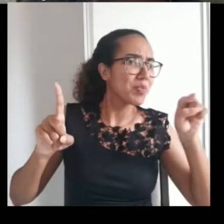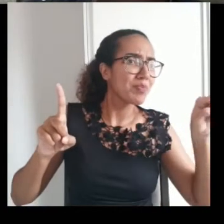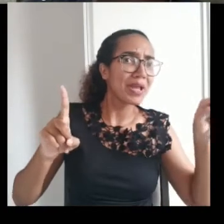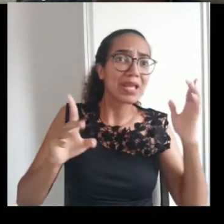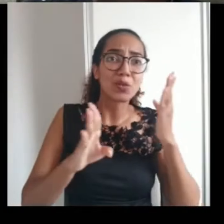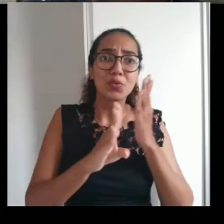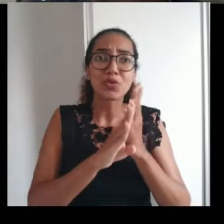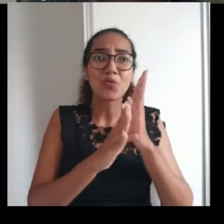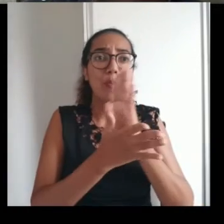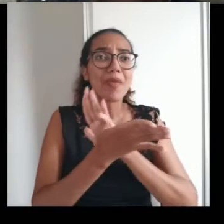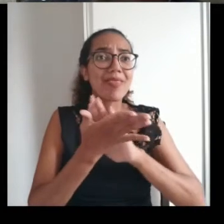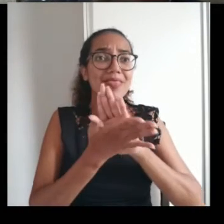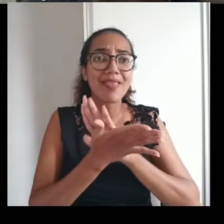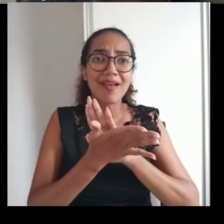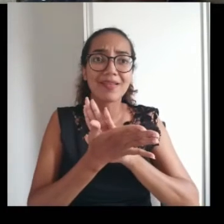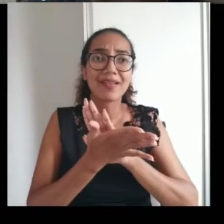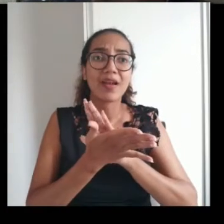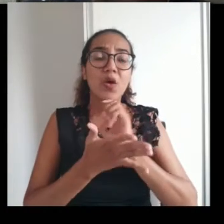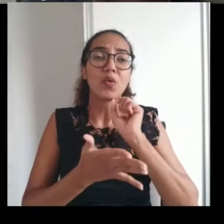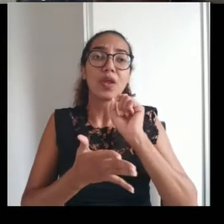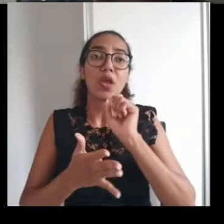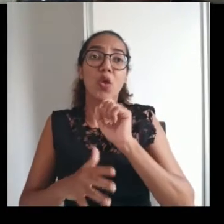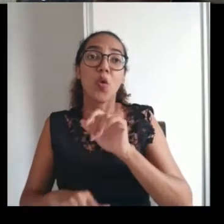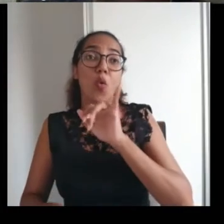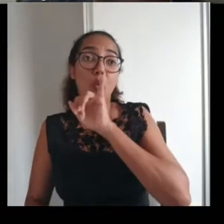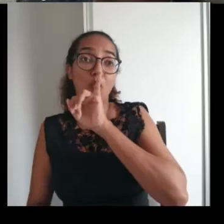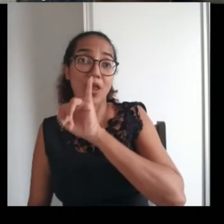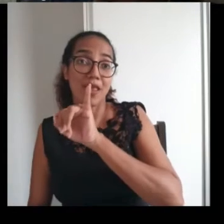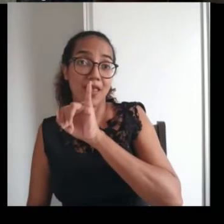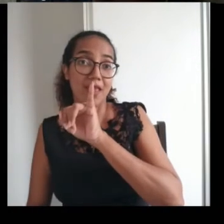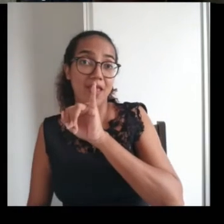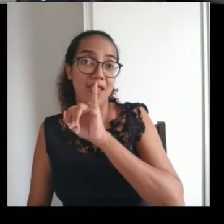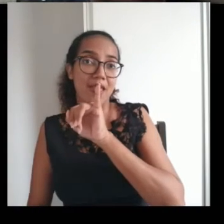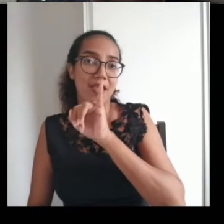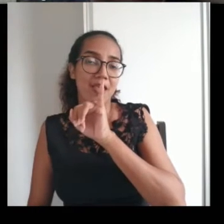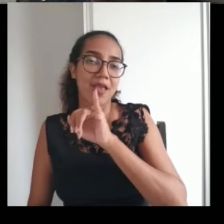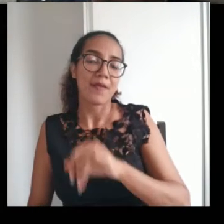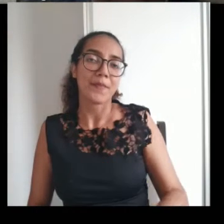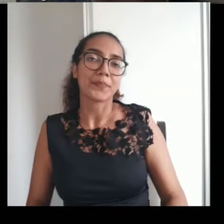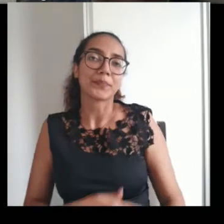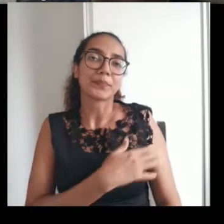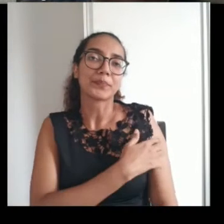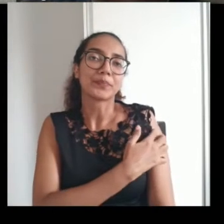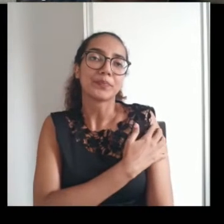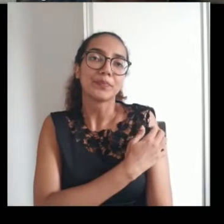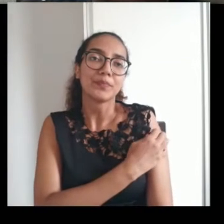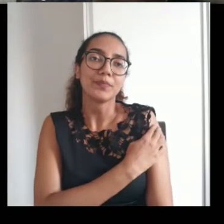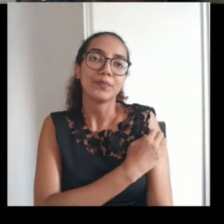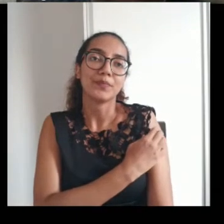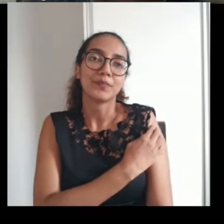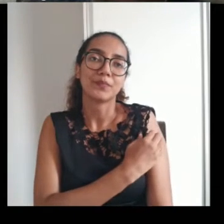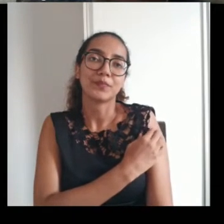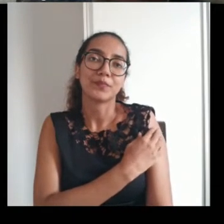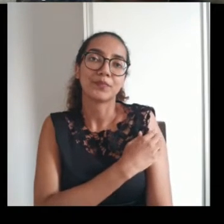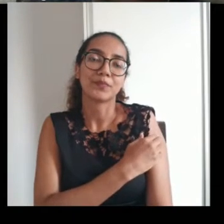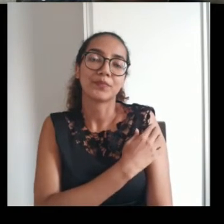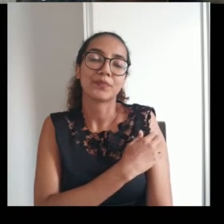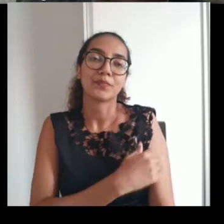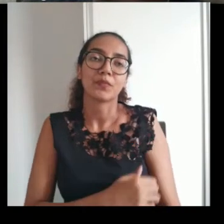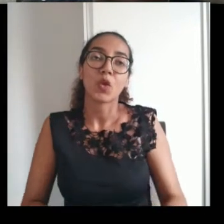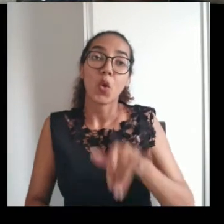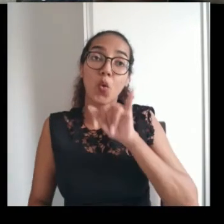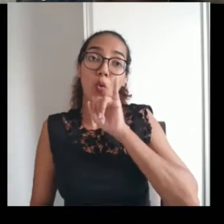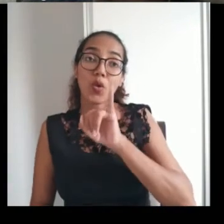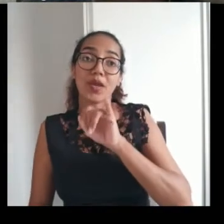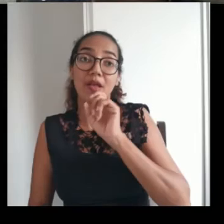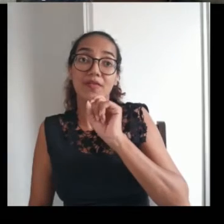o I vai acabar sendo, aí, quando eu, no final, ó, né? Eu vou incrementando ele vai acabar sendo a posição